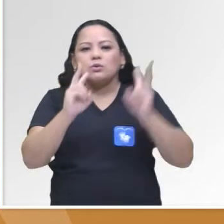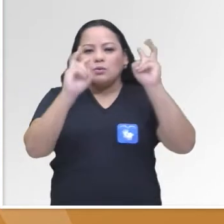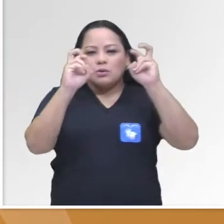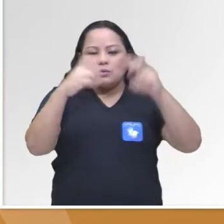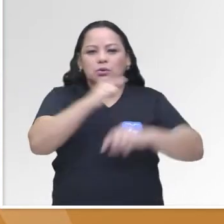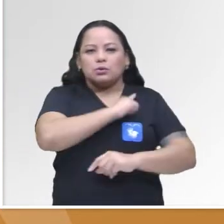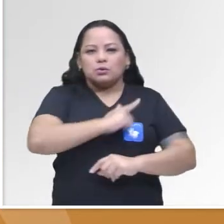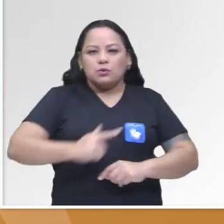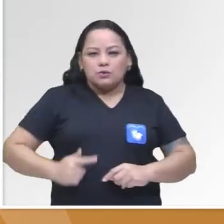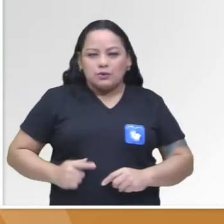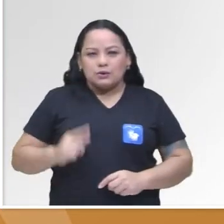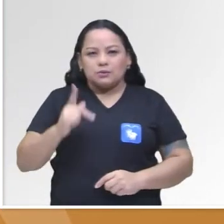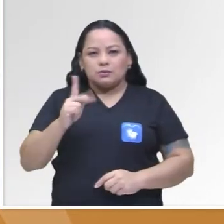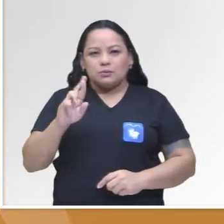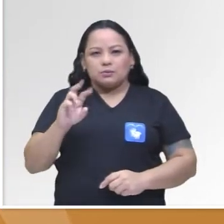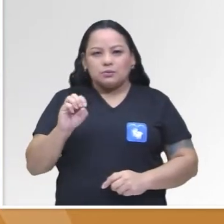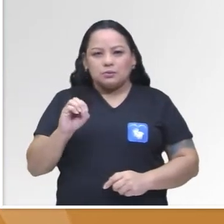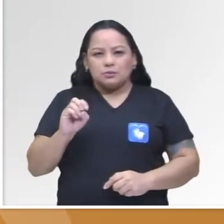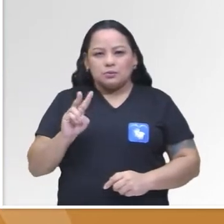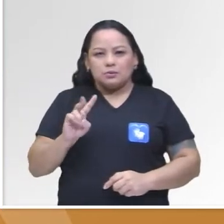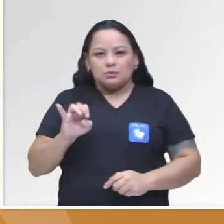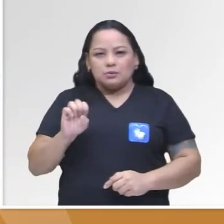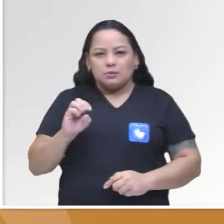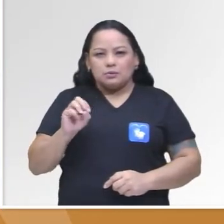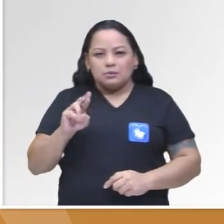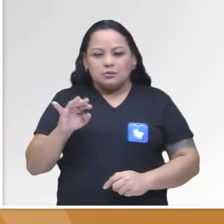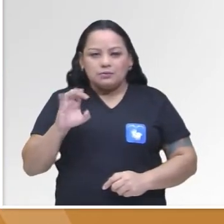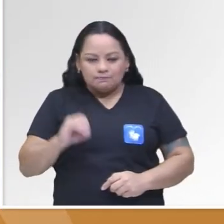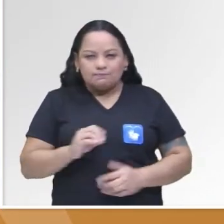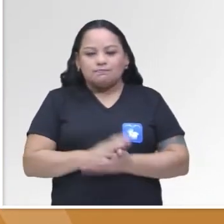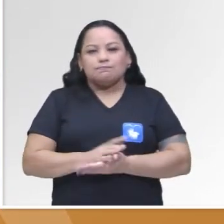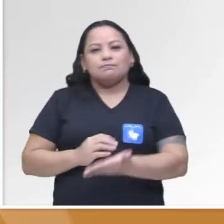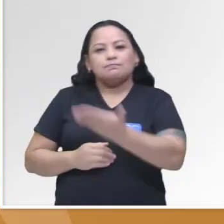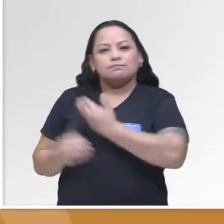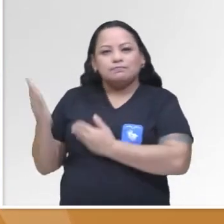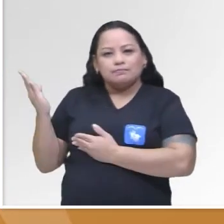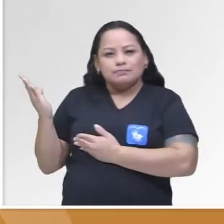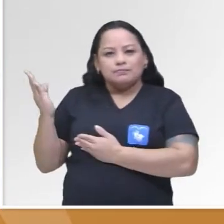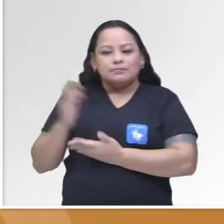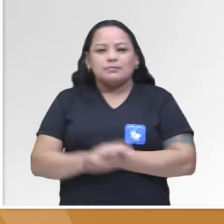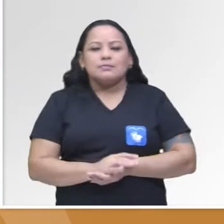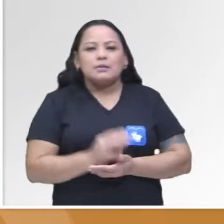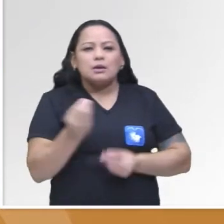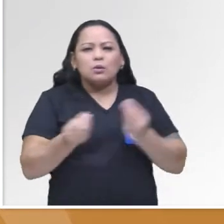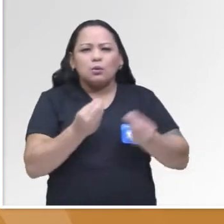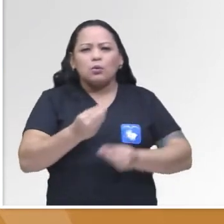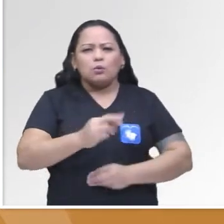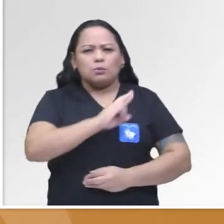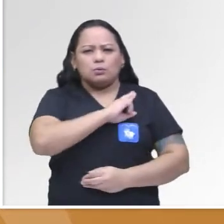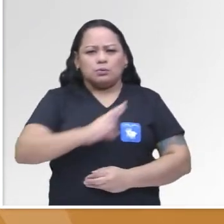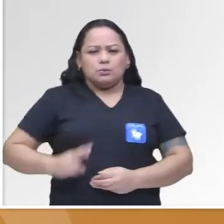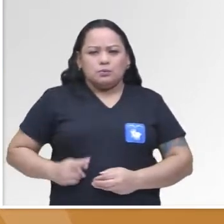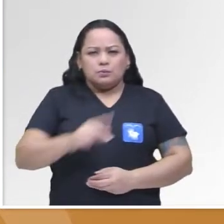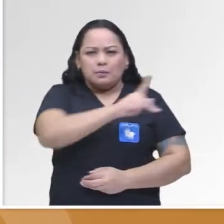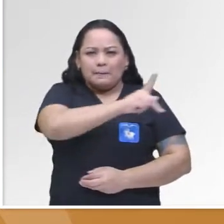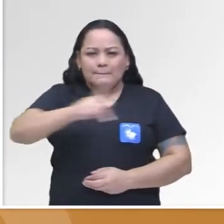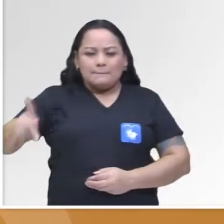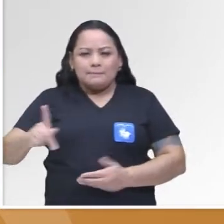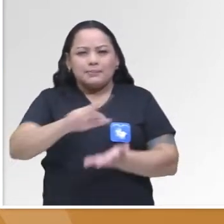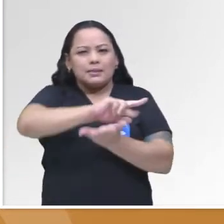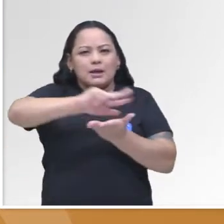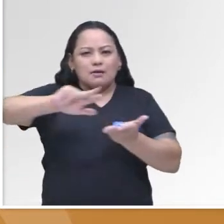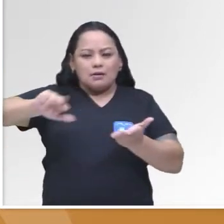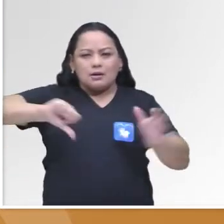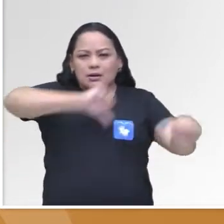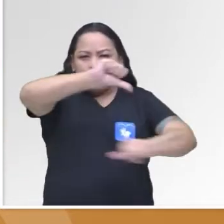governo provisório. Vamos lá? Me acompanhe no texto. Como presidente da República, muitas foram as